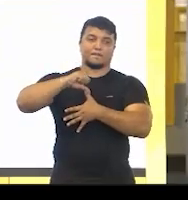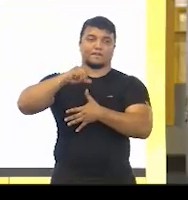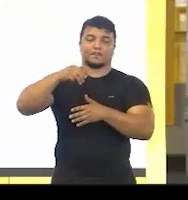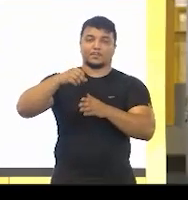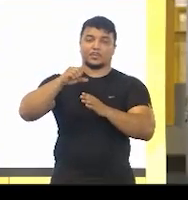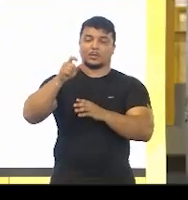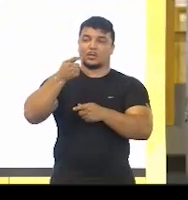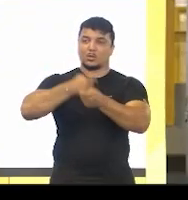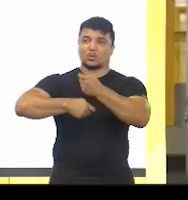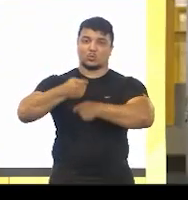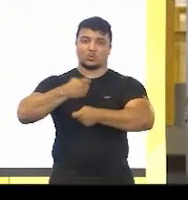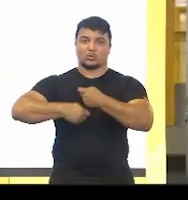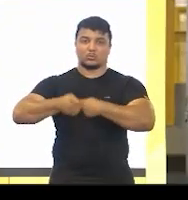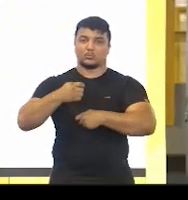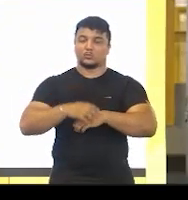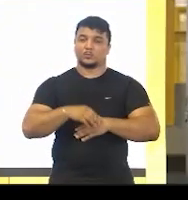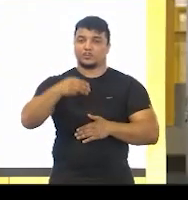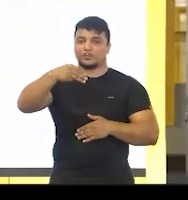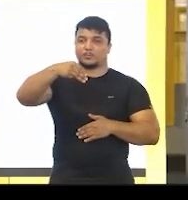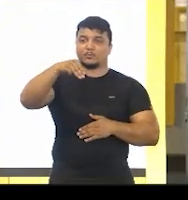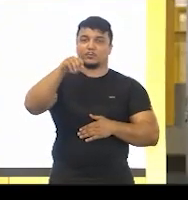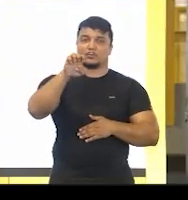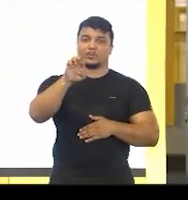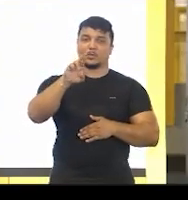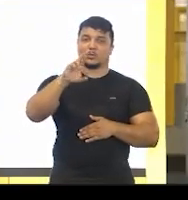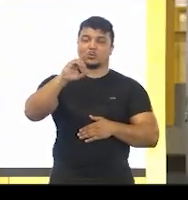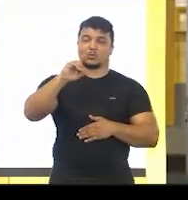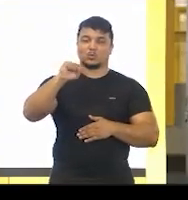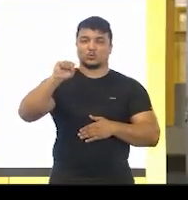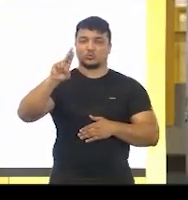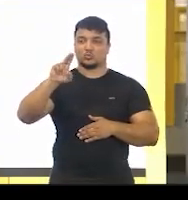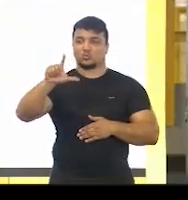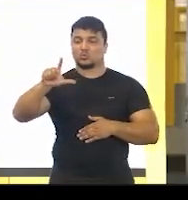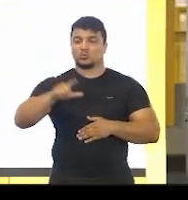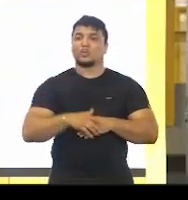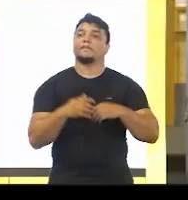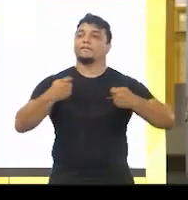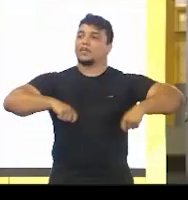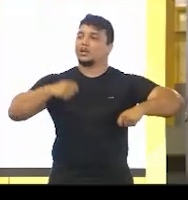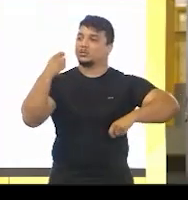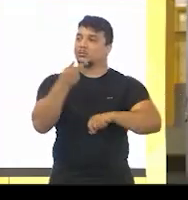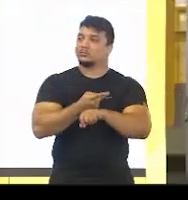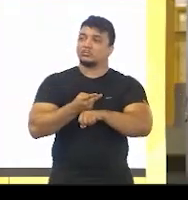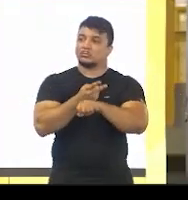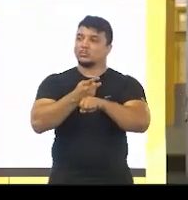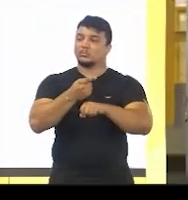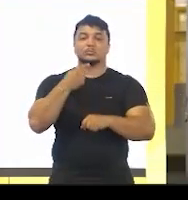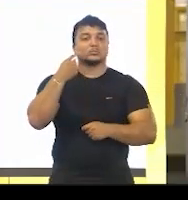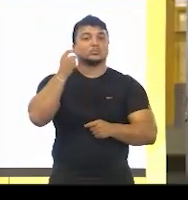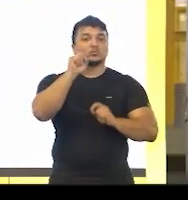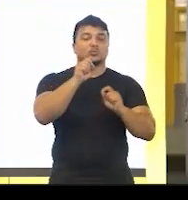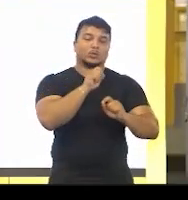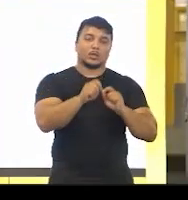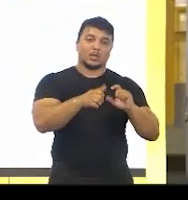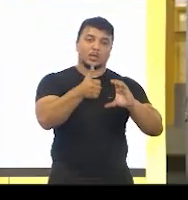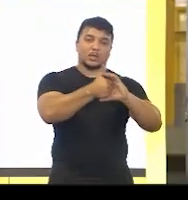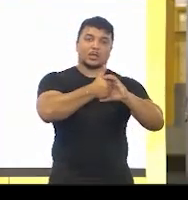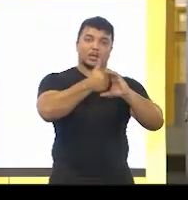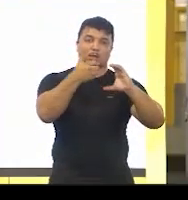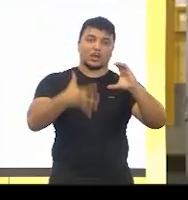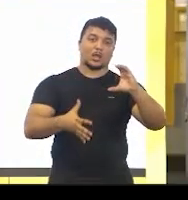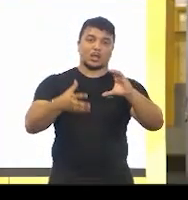Mercosul. Característica do Mercosul. Nós temos que buscar uma característica